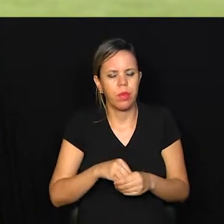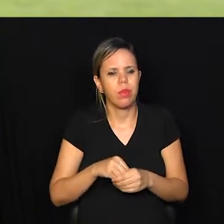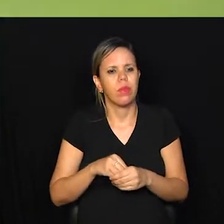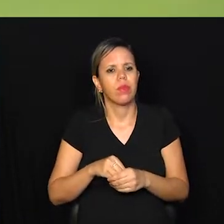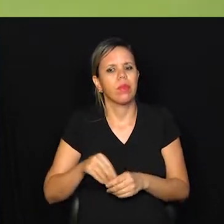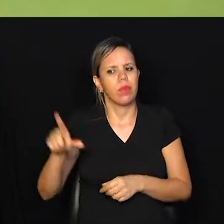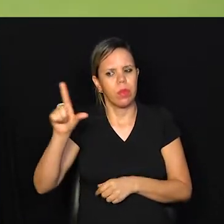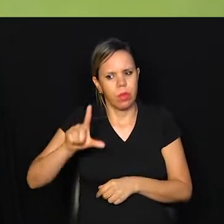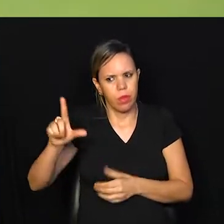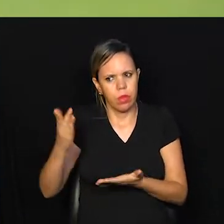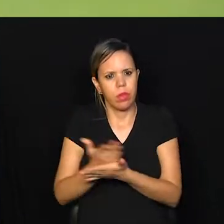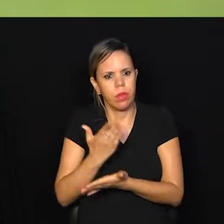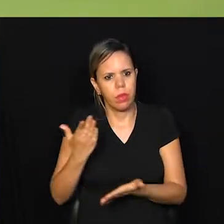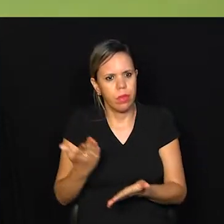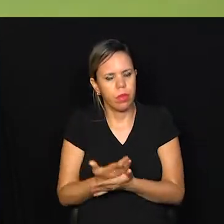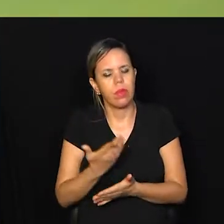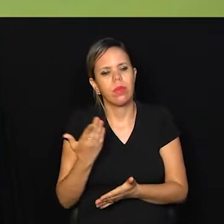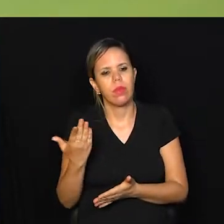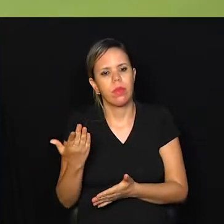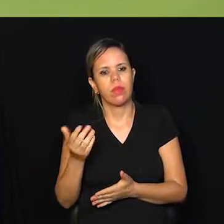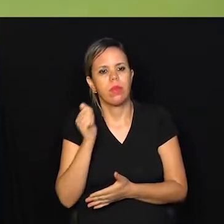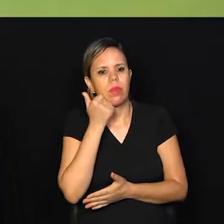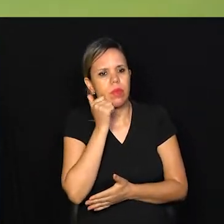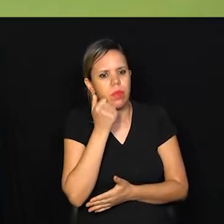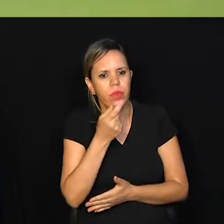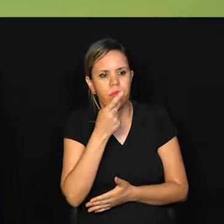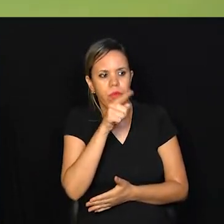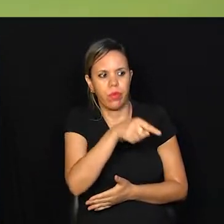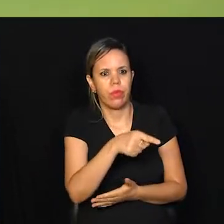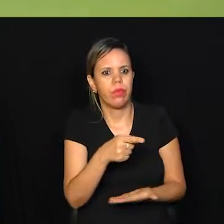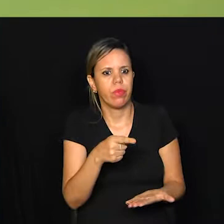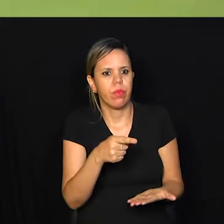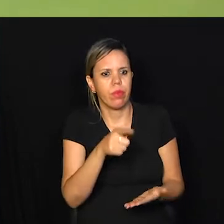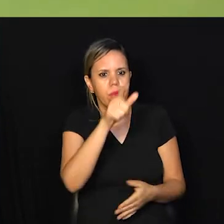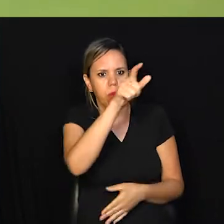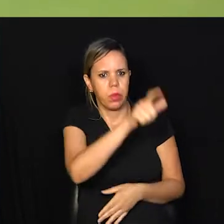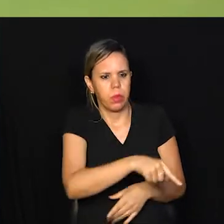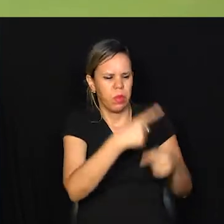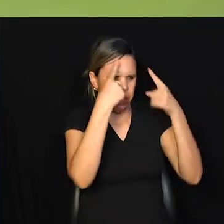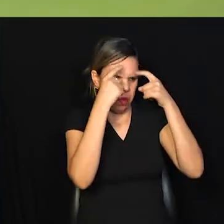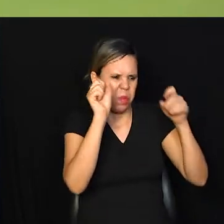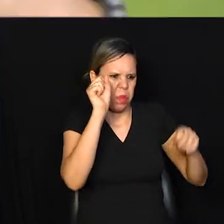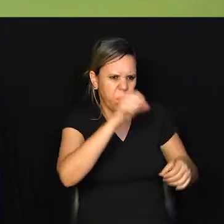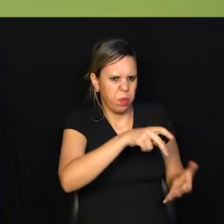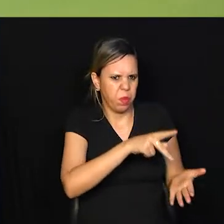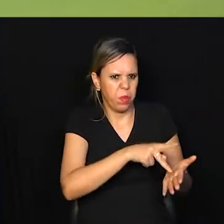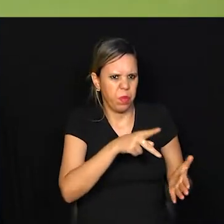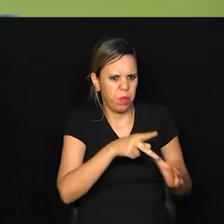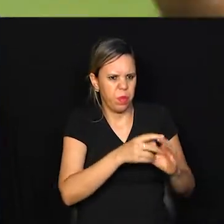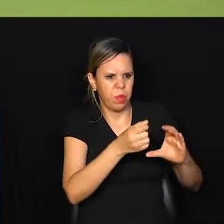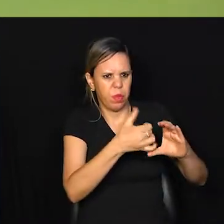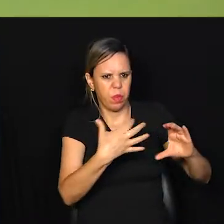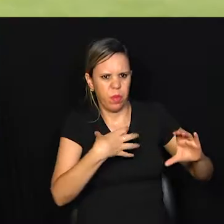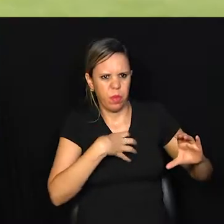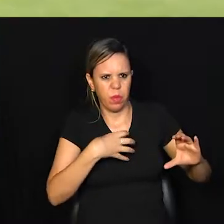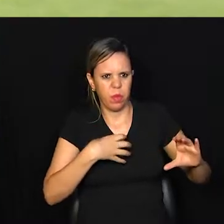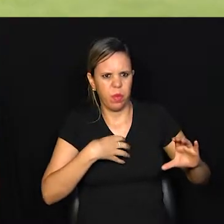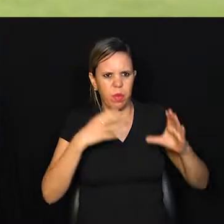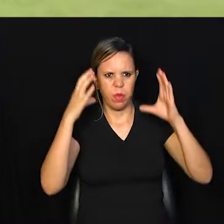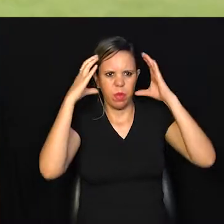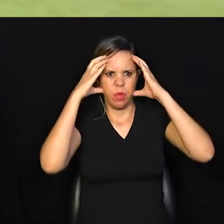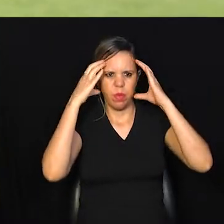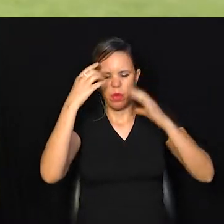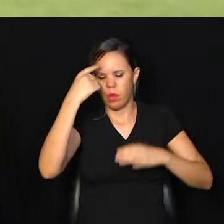livro didático, na ciência, que dizia, não, olha, esses caras são violentos mesmo, as características, o crânio,